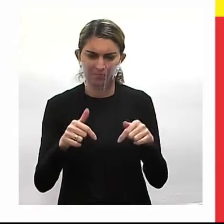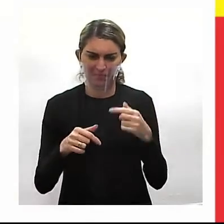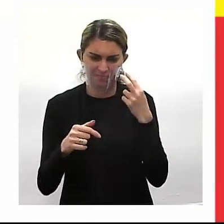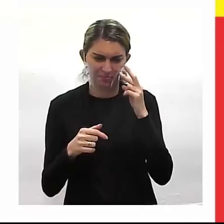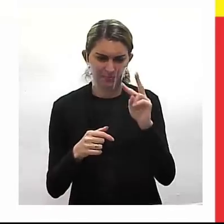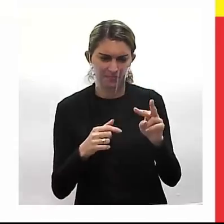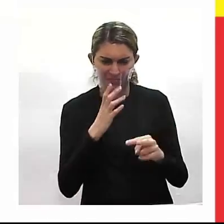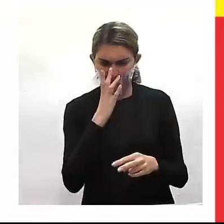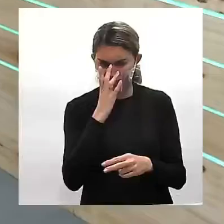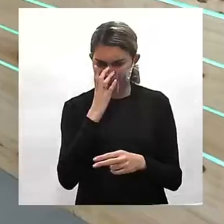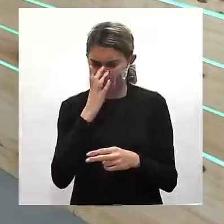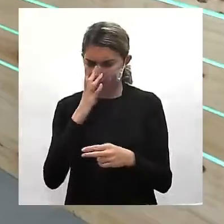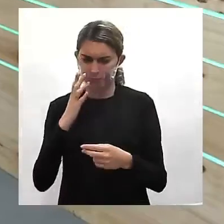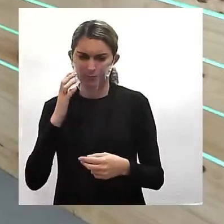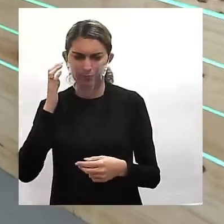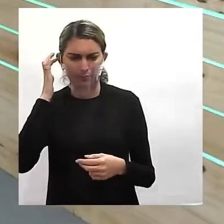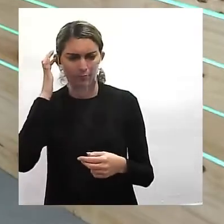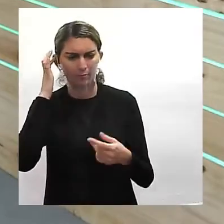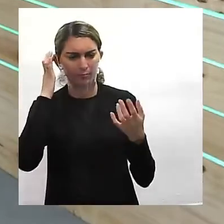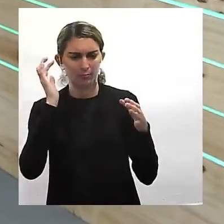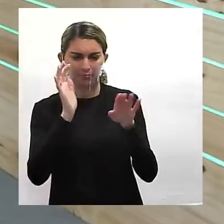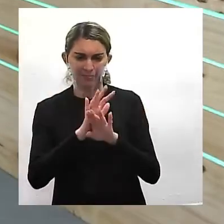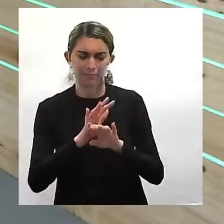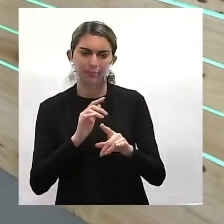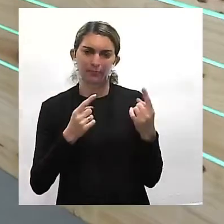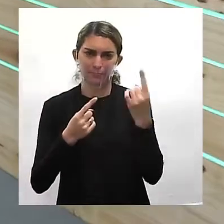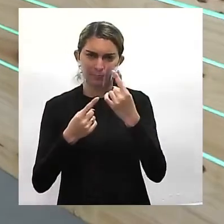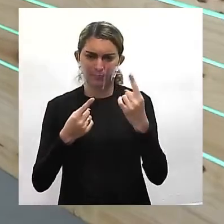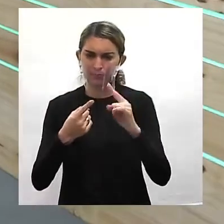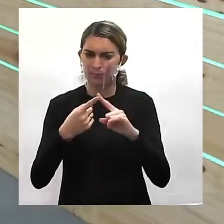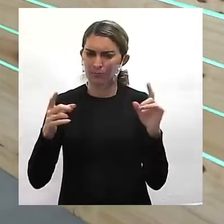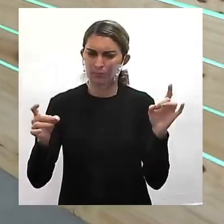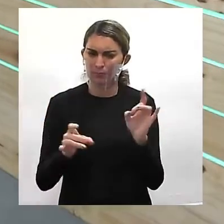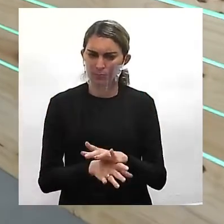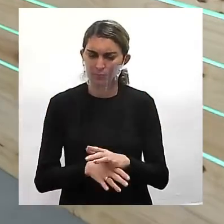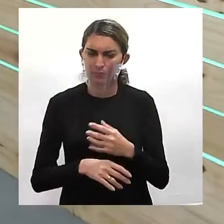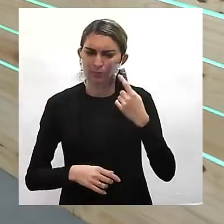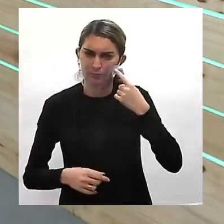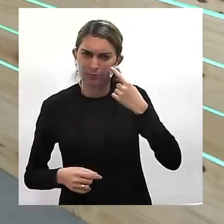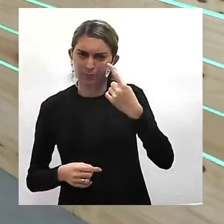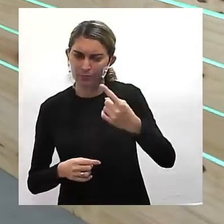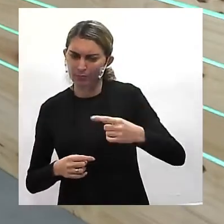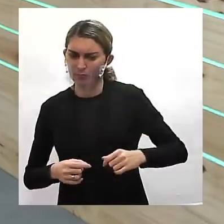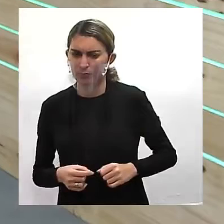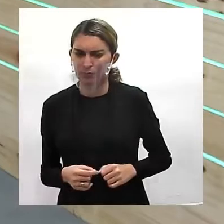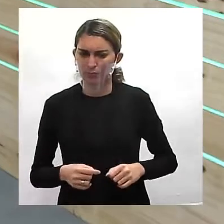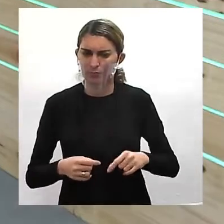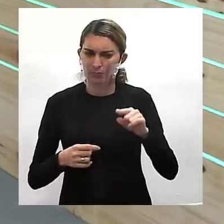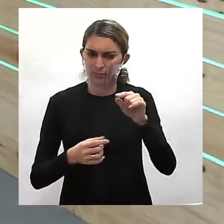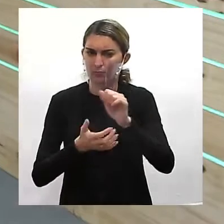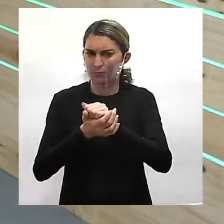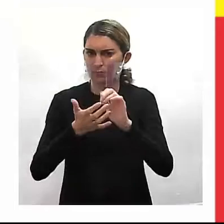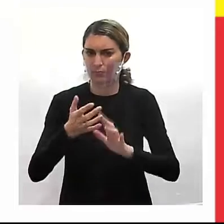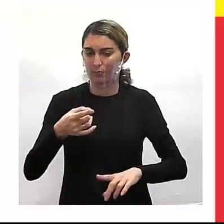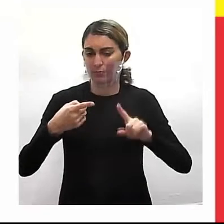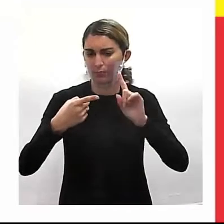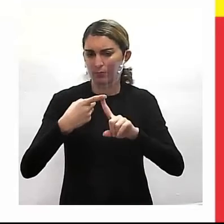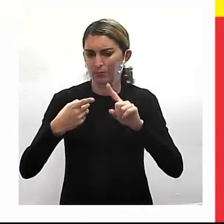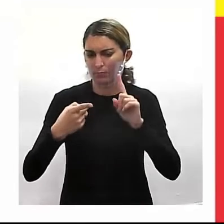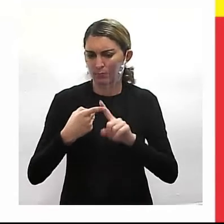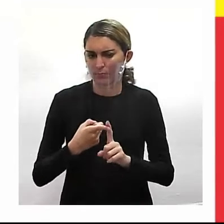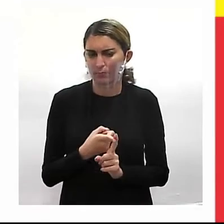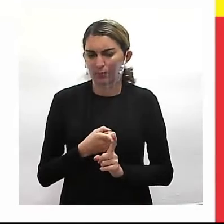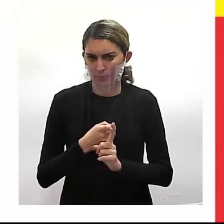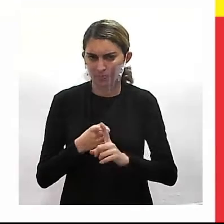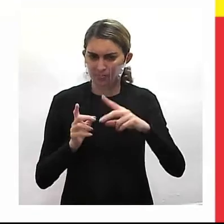só. Cadê? Chegamos lá. Pronto, olha só. Então vamos pegar aqui a primeira questão da gente, logo na tela,